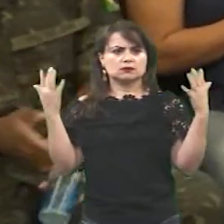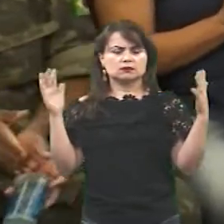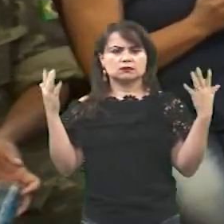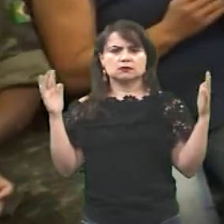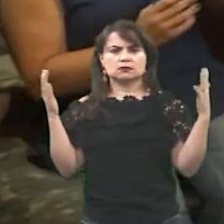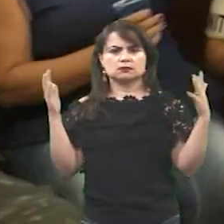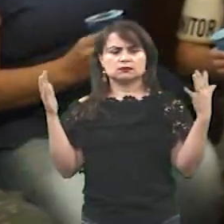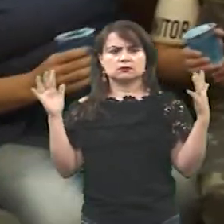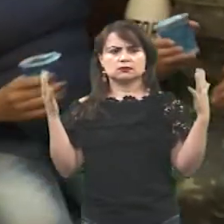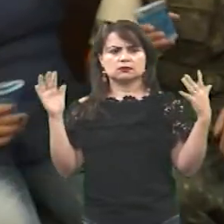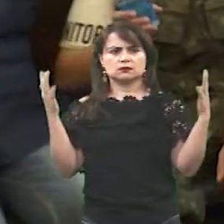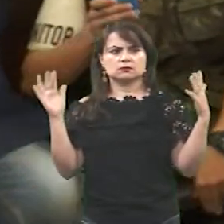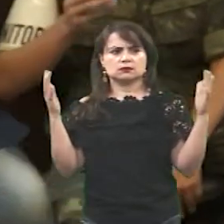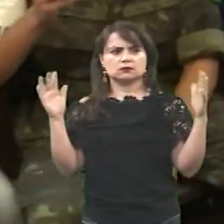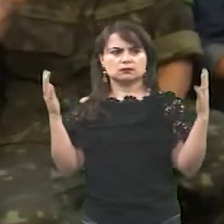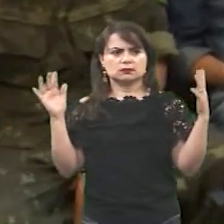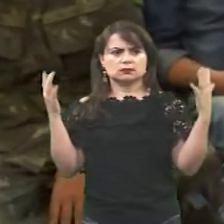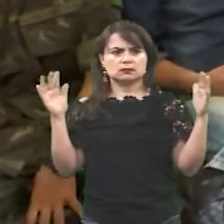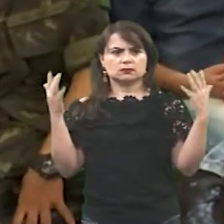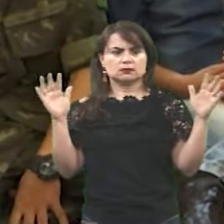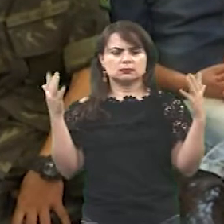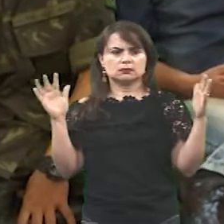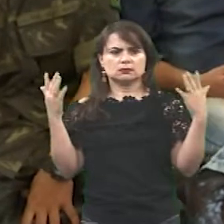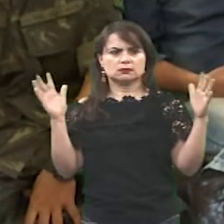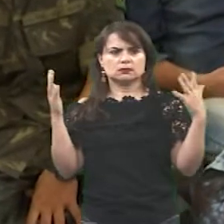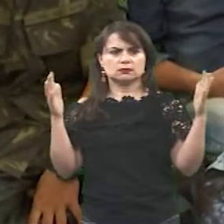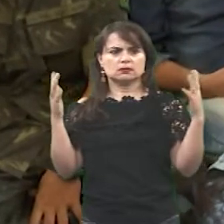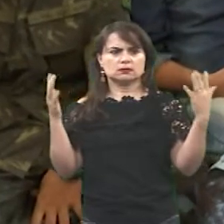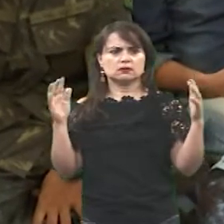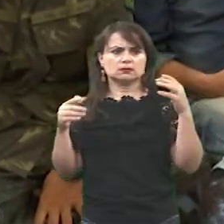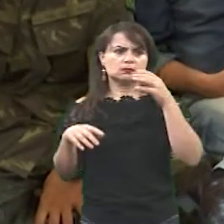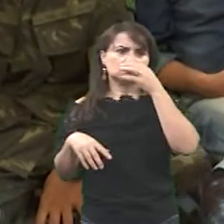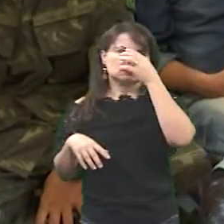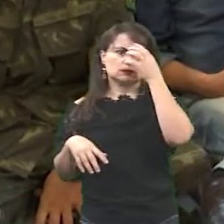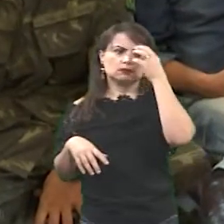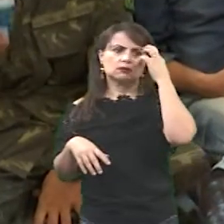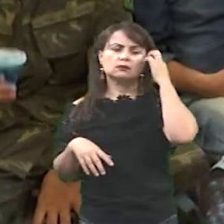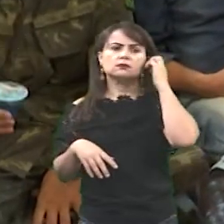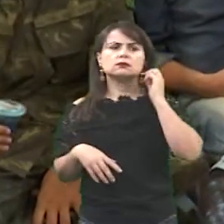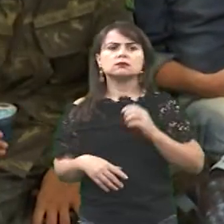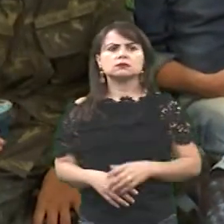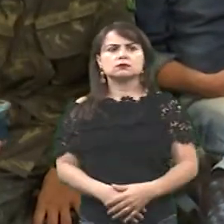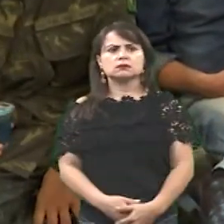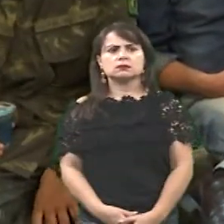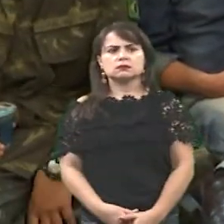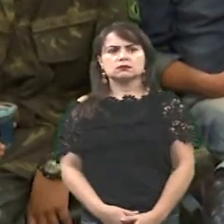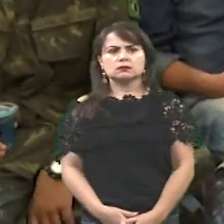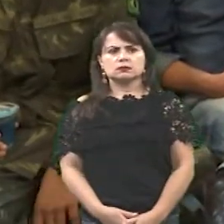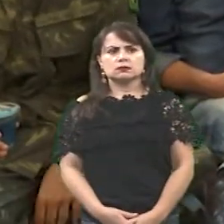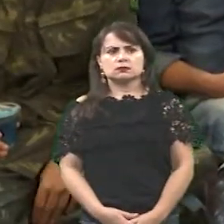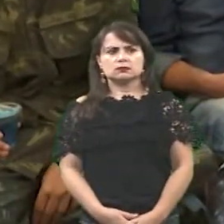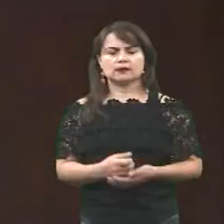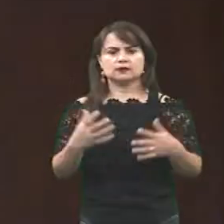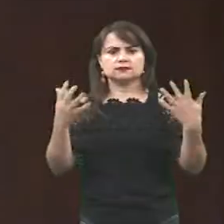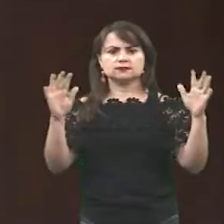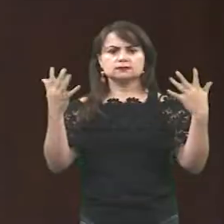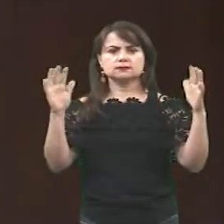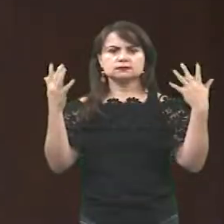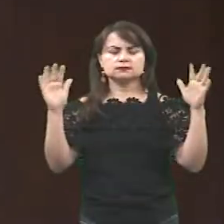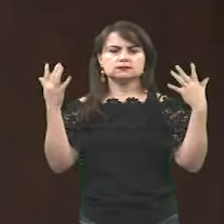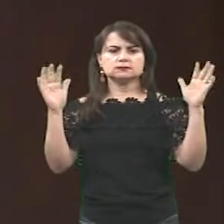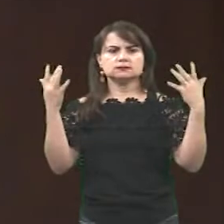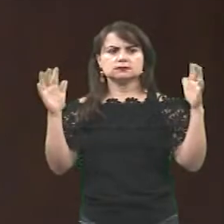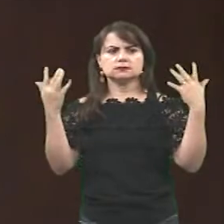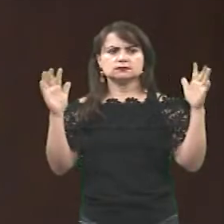família dos homenageados. 5 jovens receberam o diploma de atirador do ano. Os vereadores fizeram a entrega.